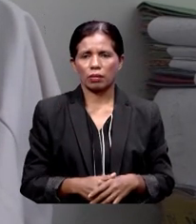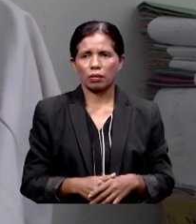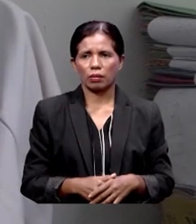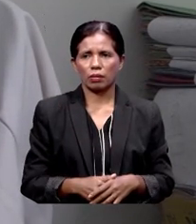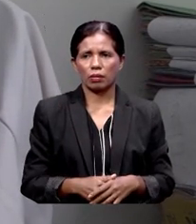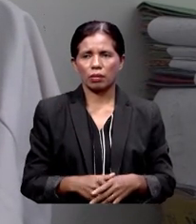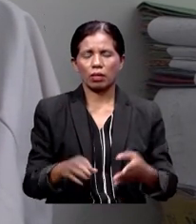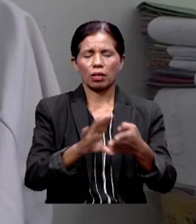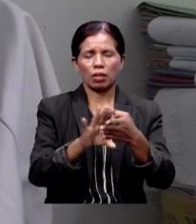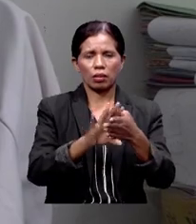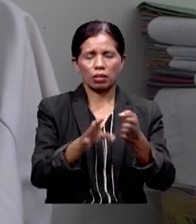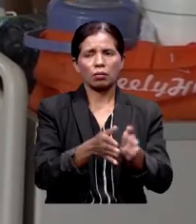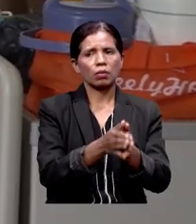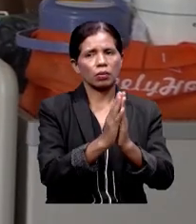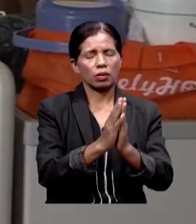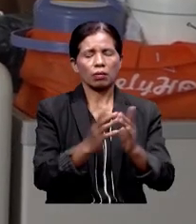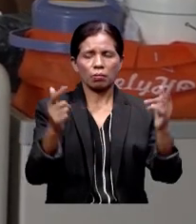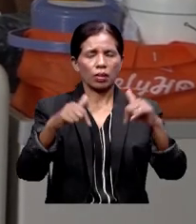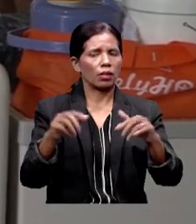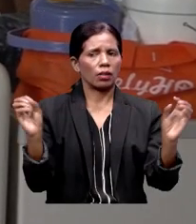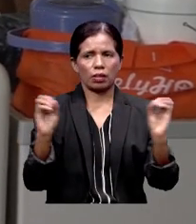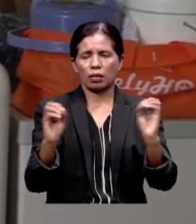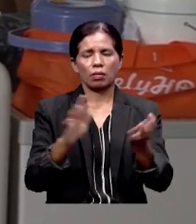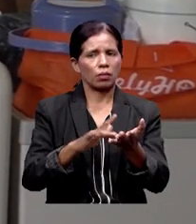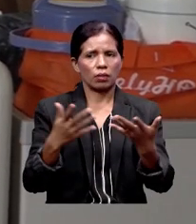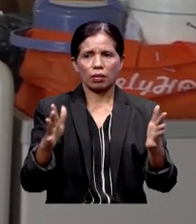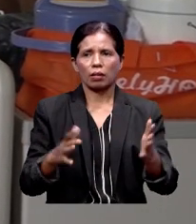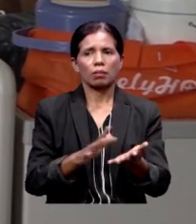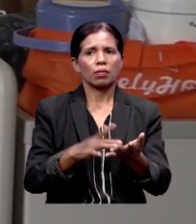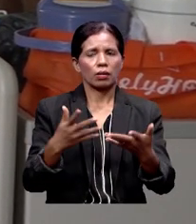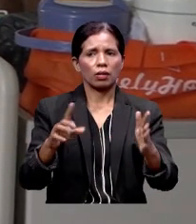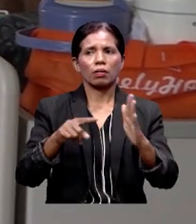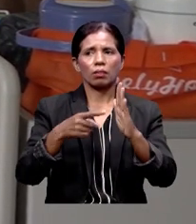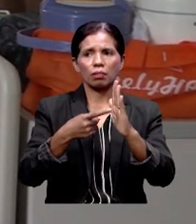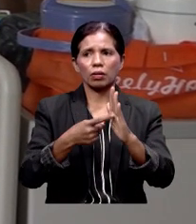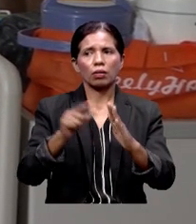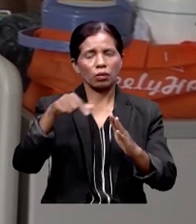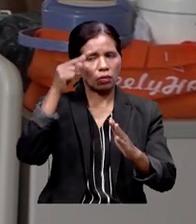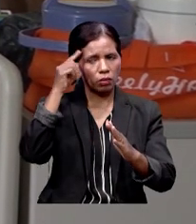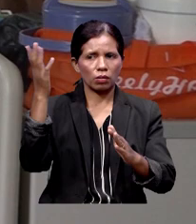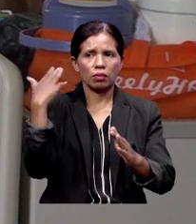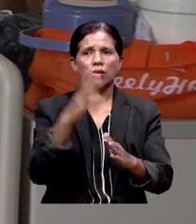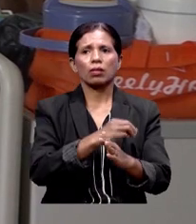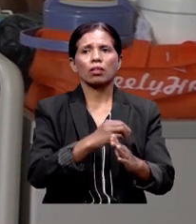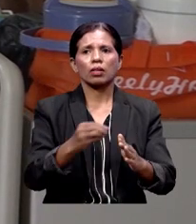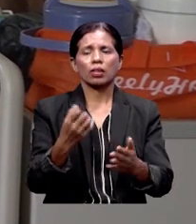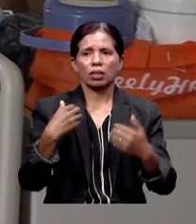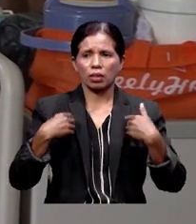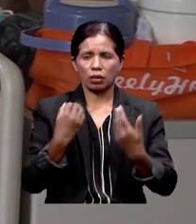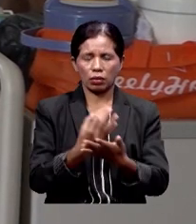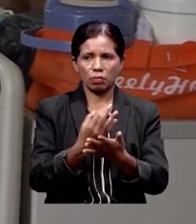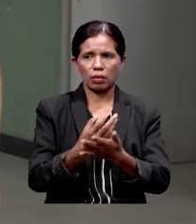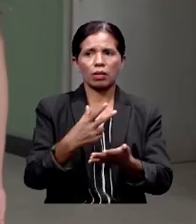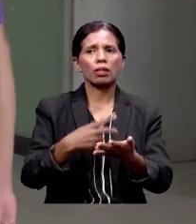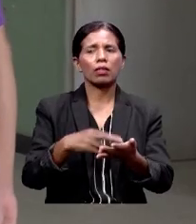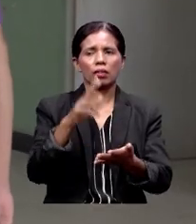pedido ba mais mais laia duni estok ai moruk la ia hahu keda susi governo anterior no ia orçamento retificativo